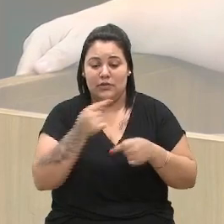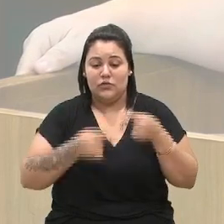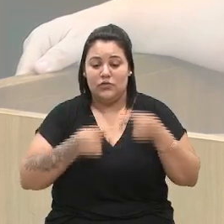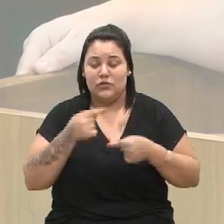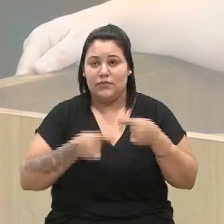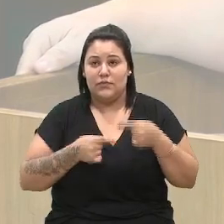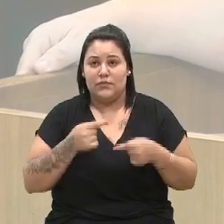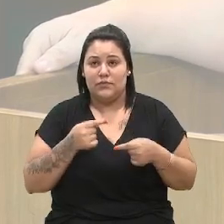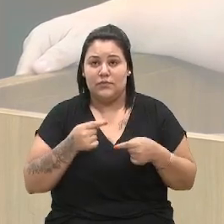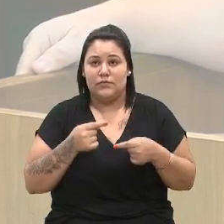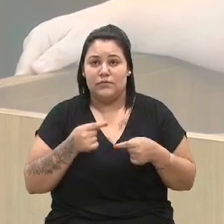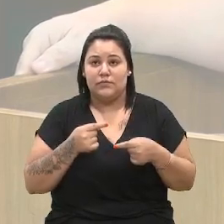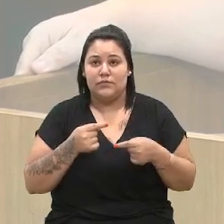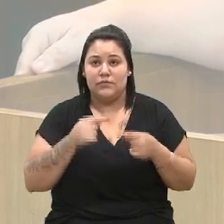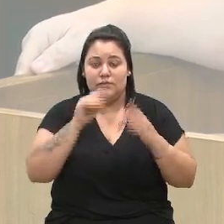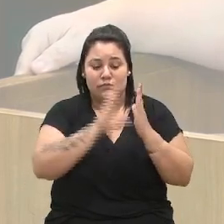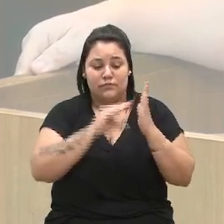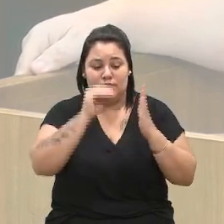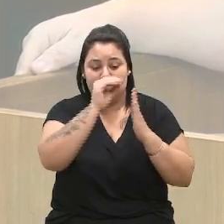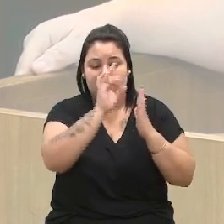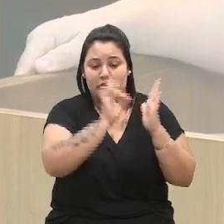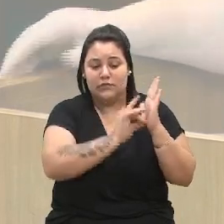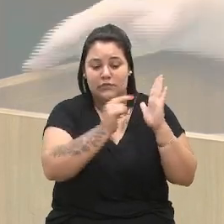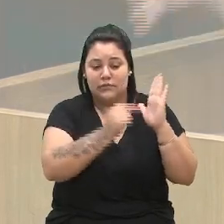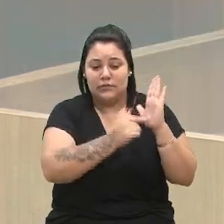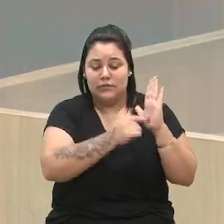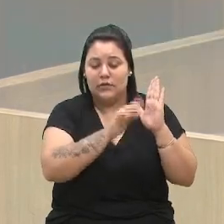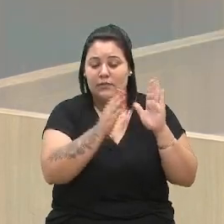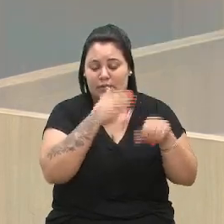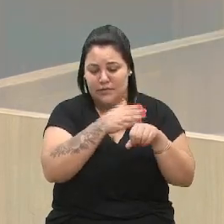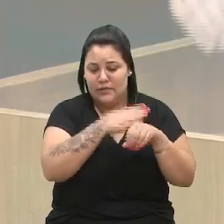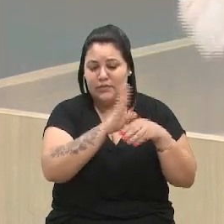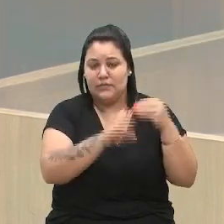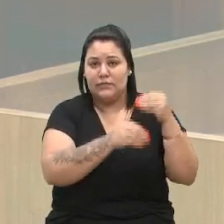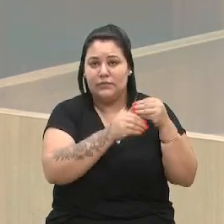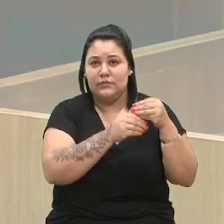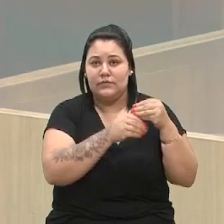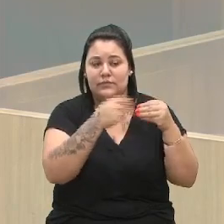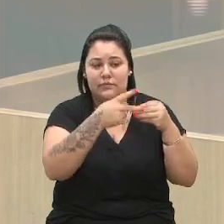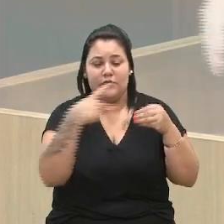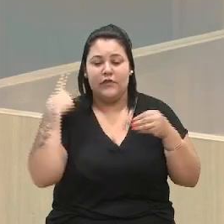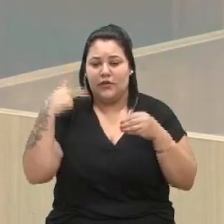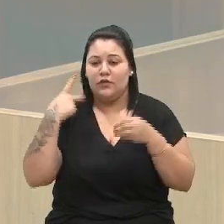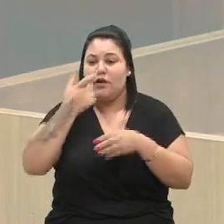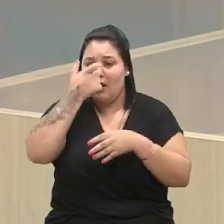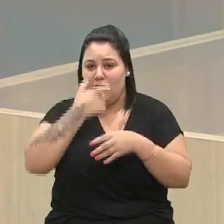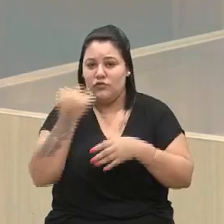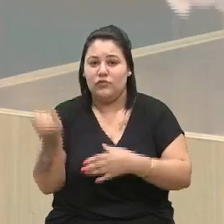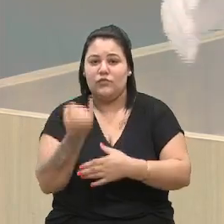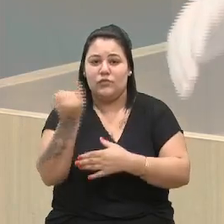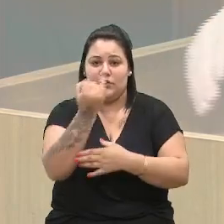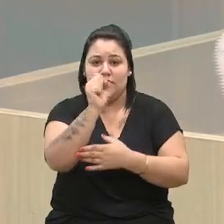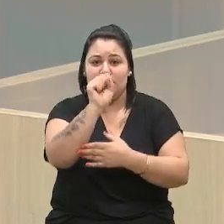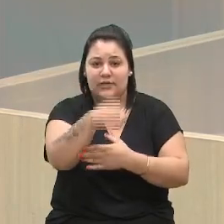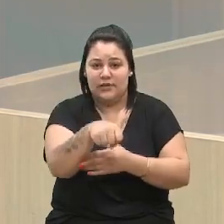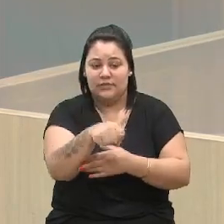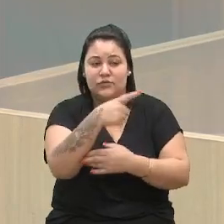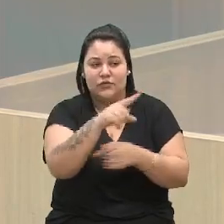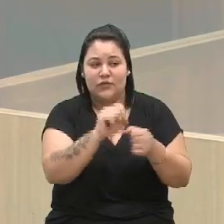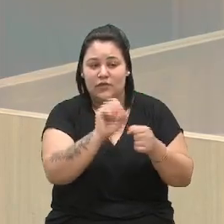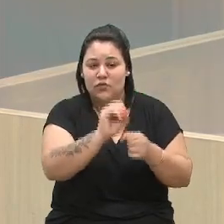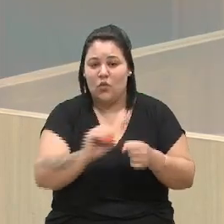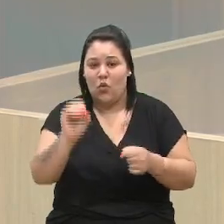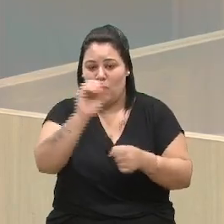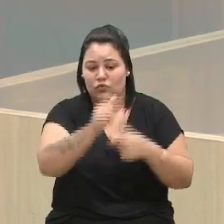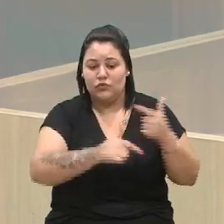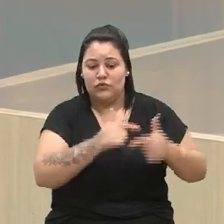né, do calendário oficial, ser incluído no calendário oficial, vereador Daneluz, acho super importante, o senhor faz um ótimo trabalho.